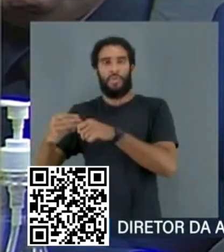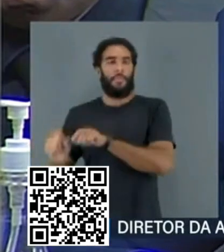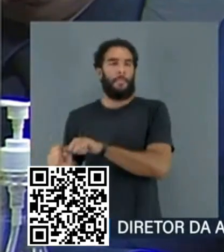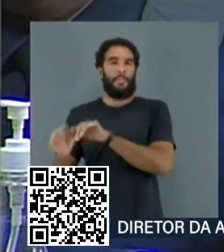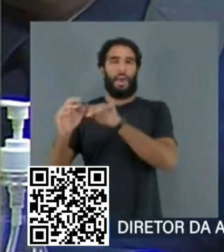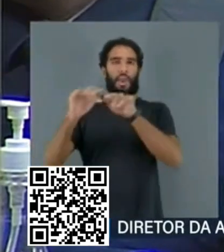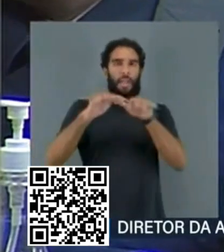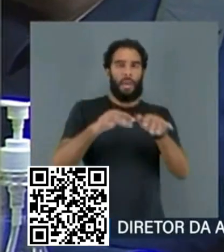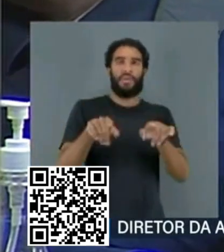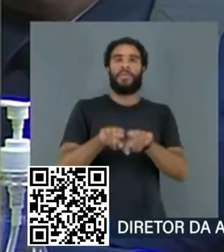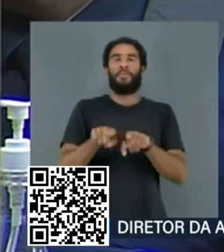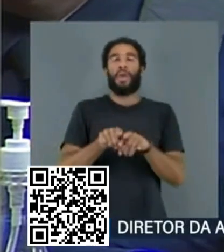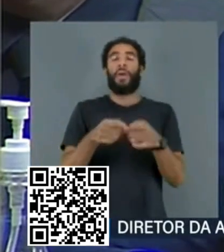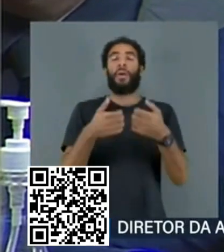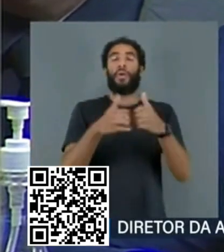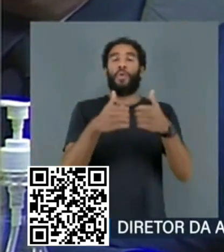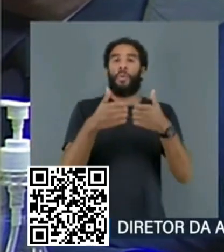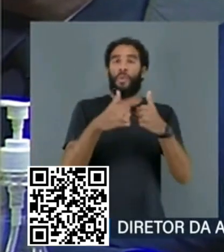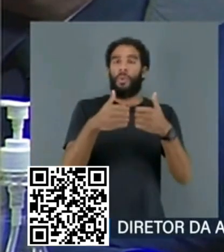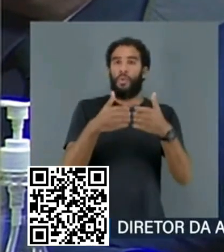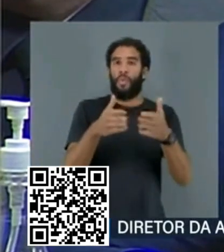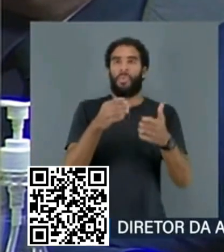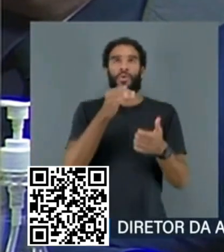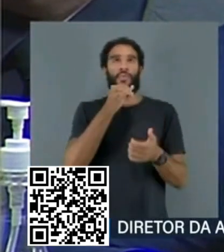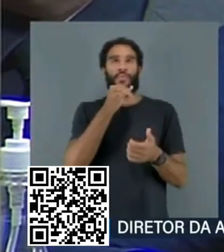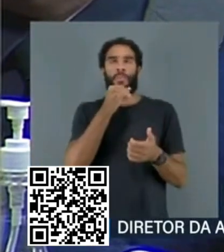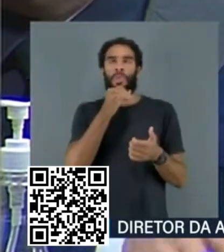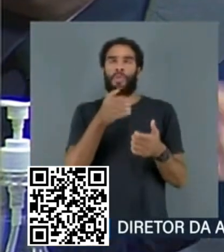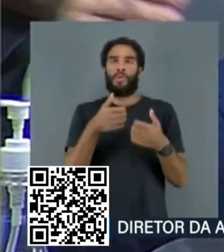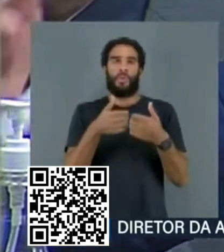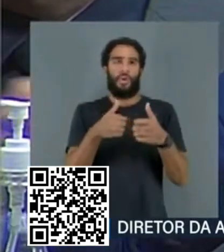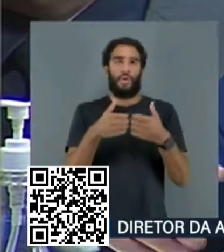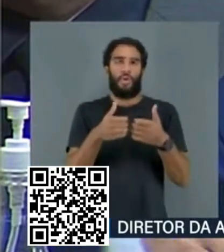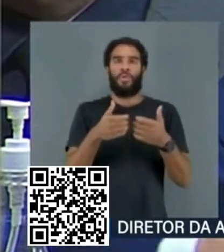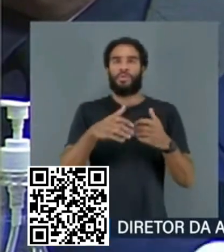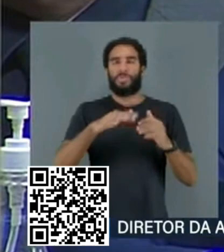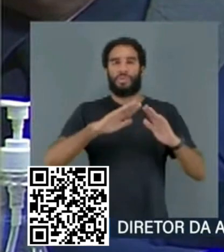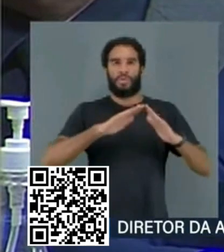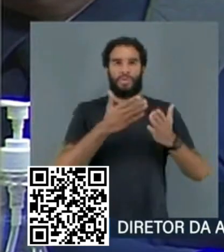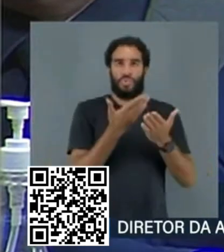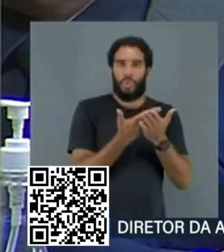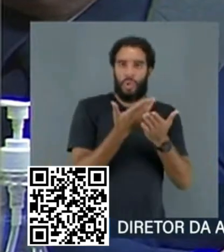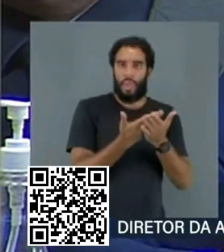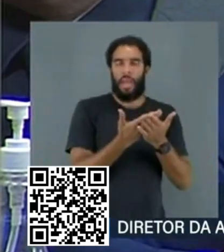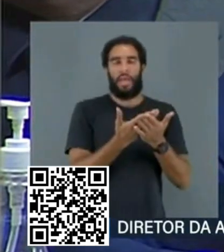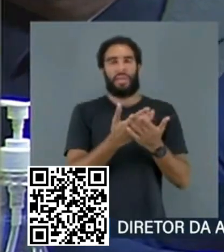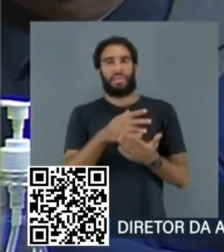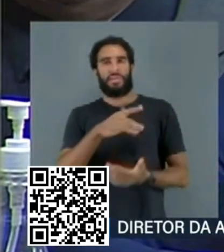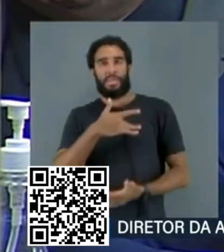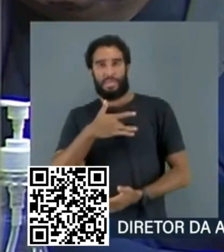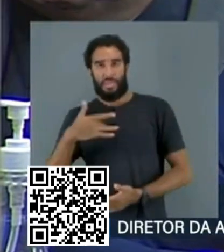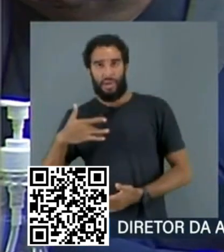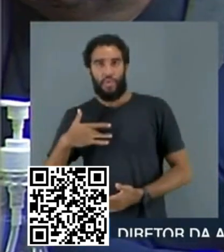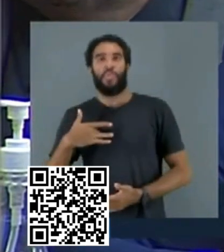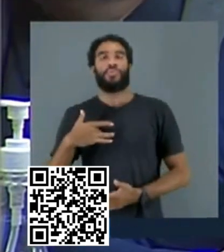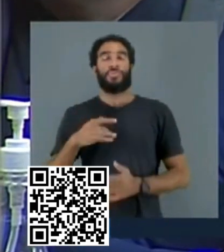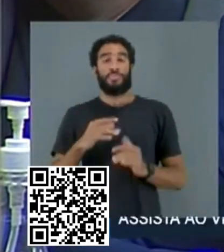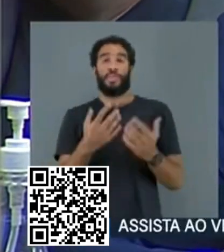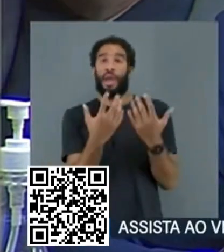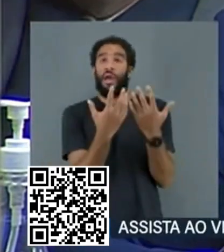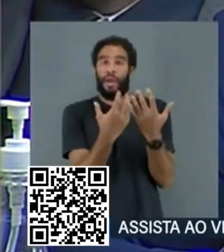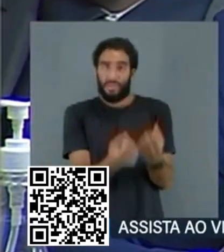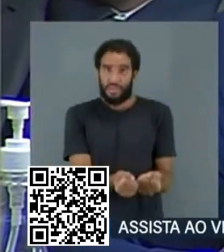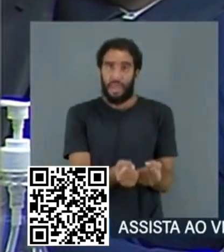também ônibus de concessionárias, ônibus da área escolar, da saúde, que fosse autorizado a